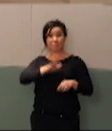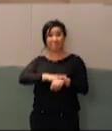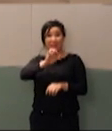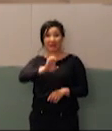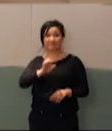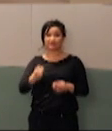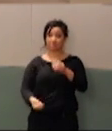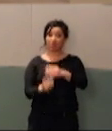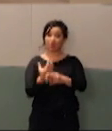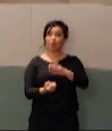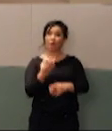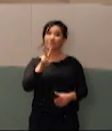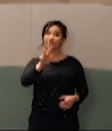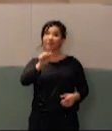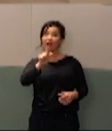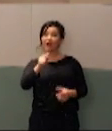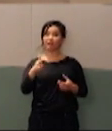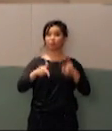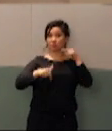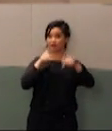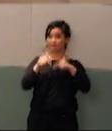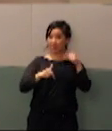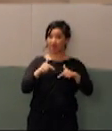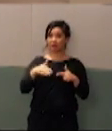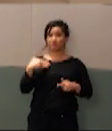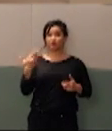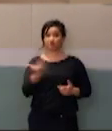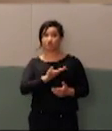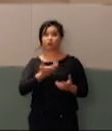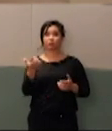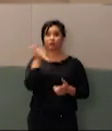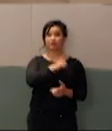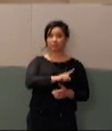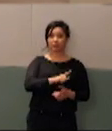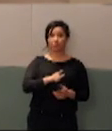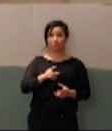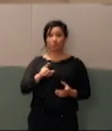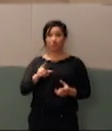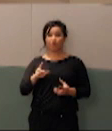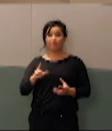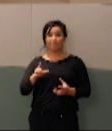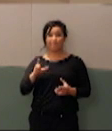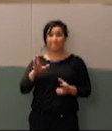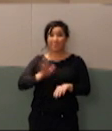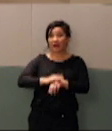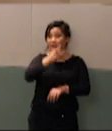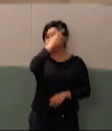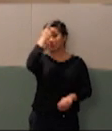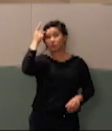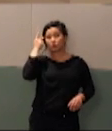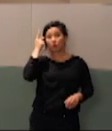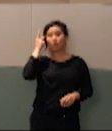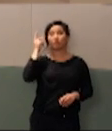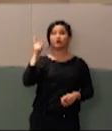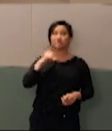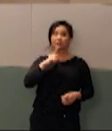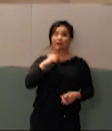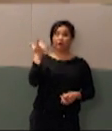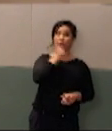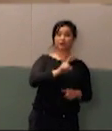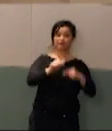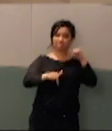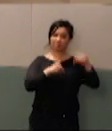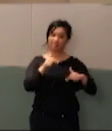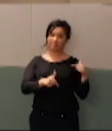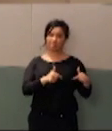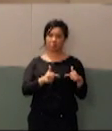média nacional. E estamos com o menor desemprego da nossa história. Nós não podemos confundir método de